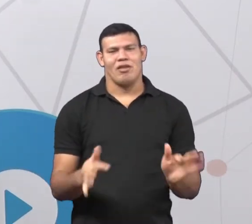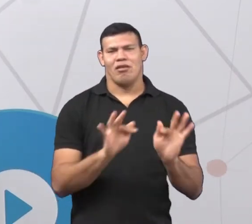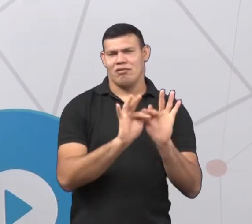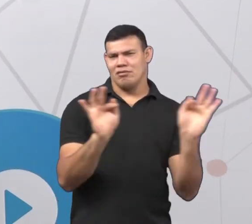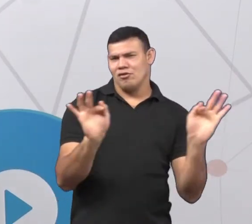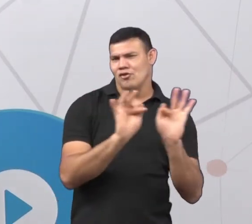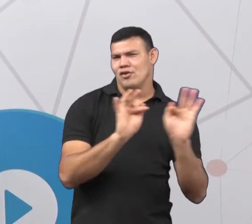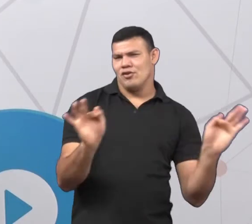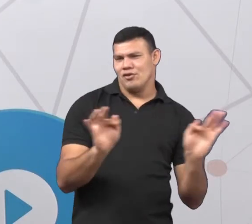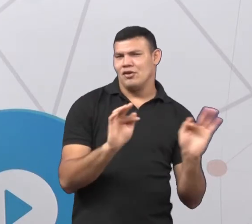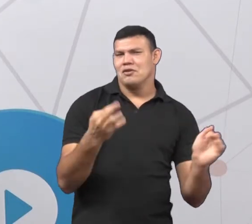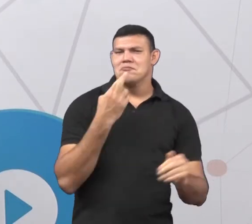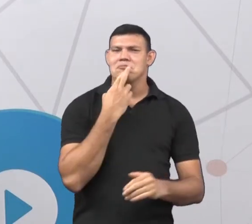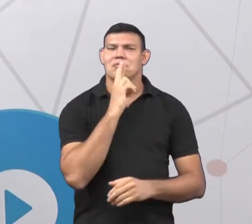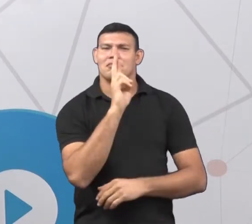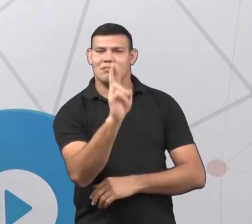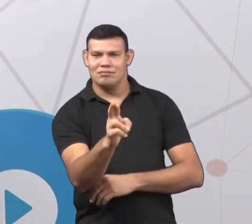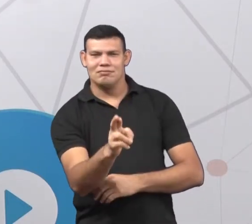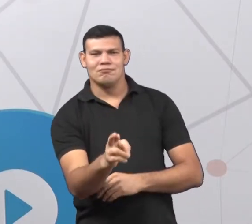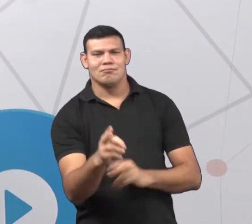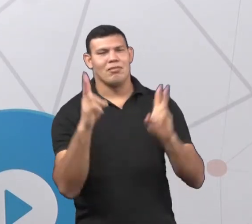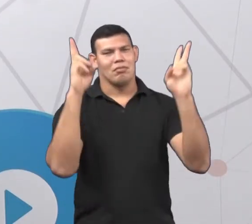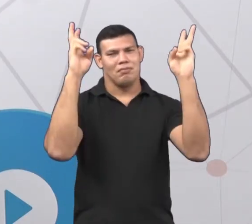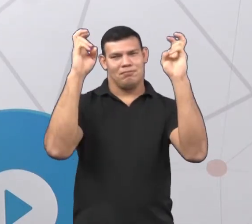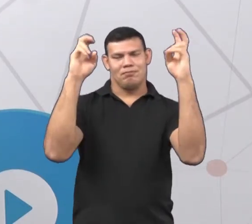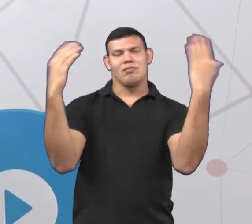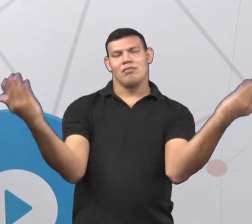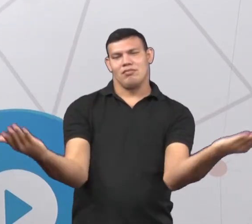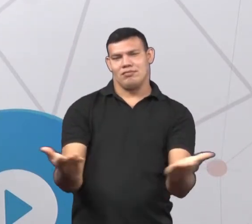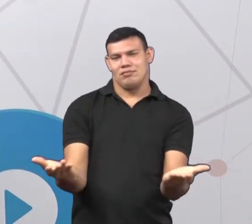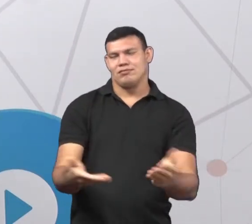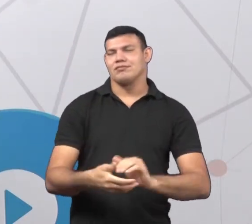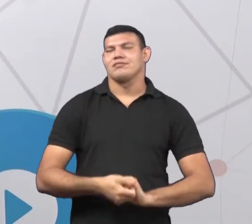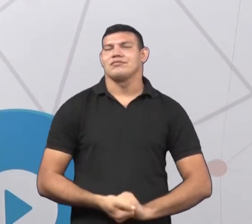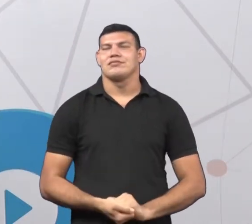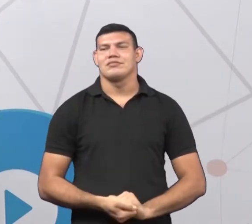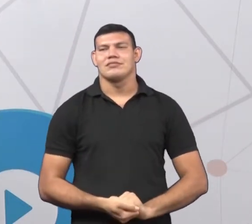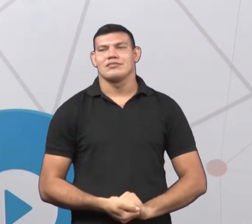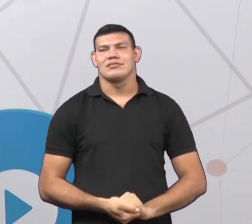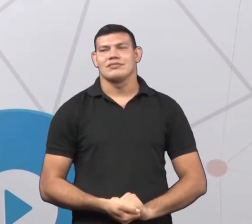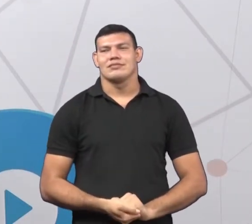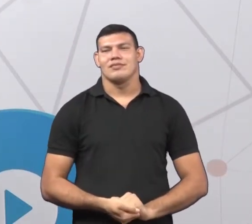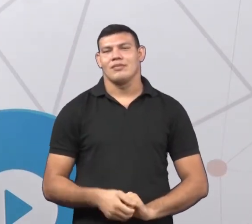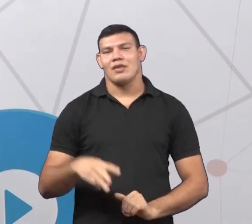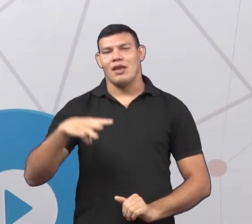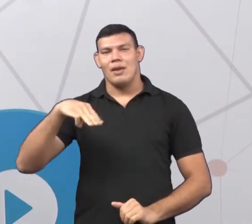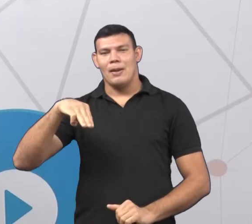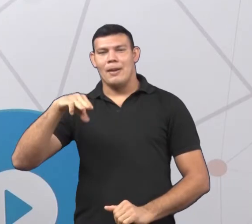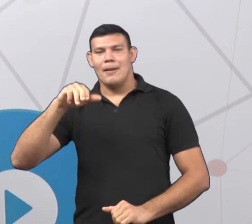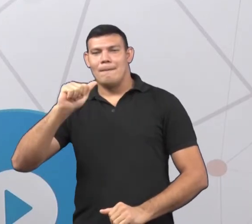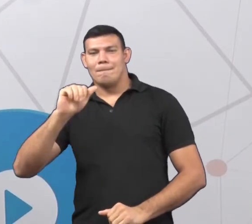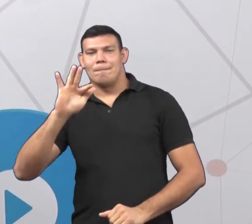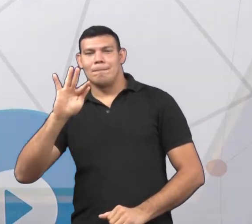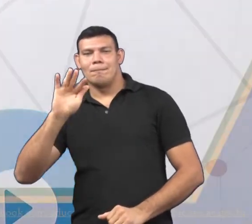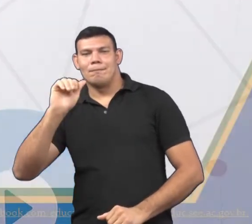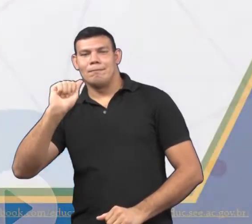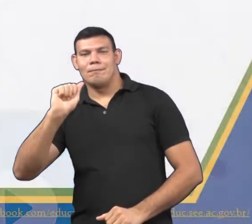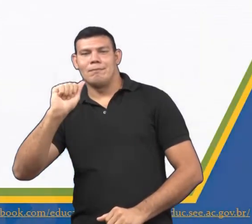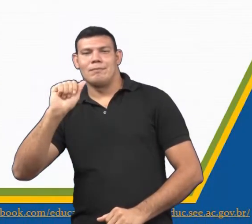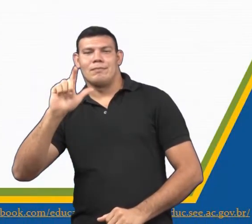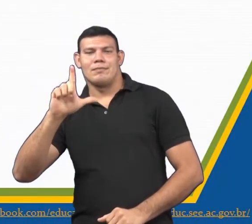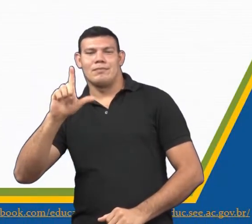expressõezinhas que nós vamos utilizar para falar sobre temas atuais, certo? Olha lá, conhecem essa personagem?